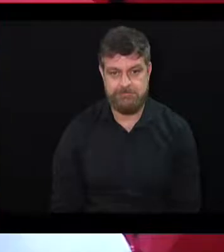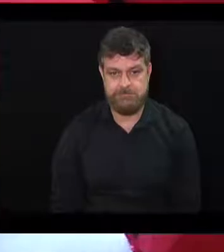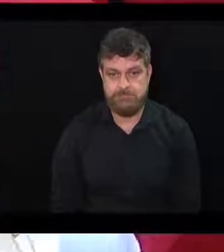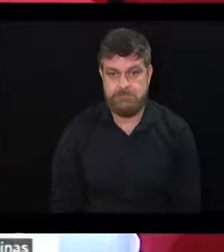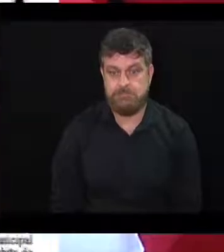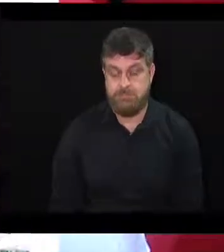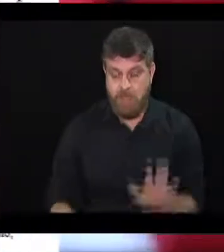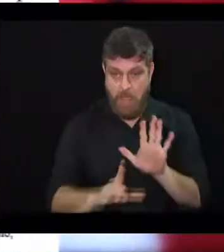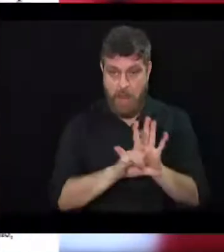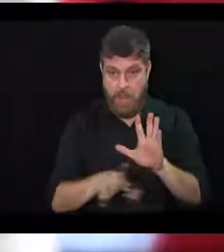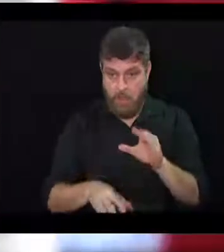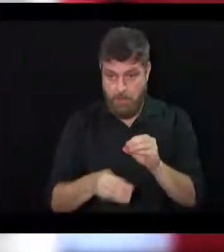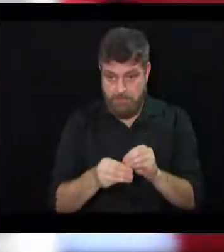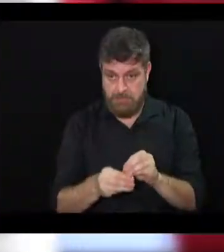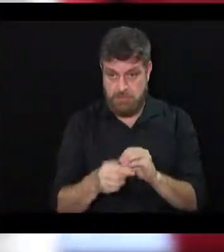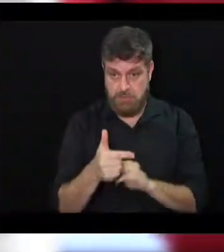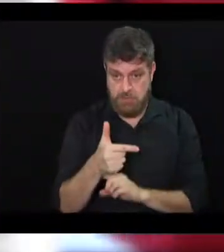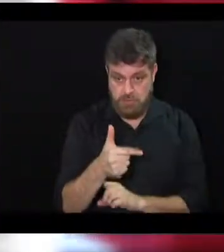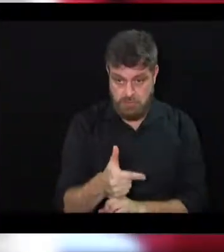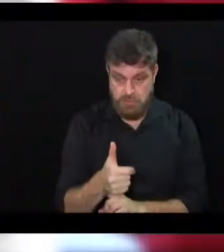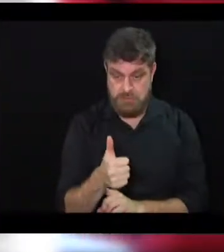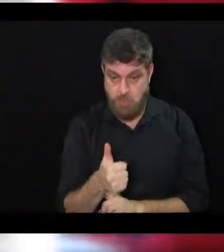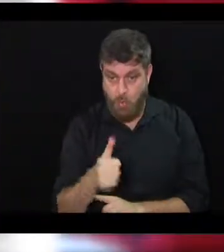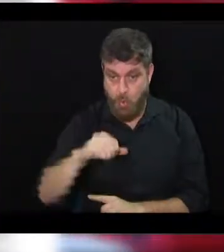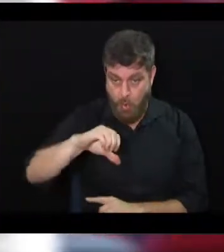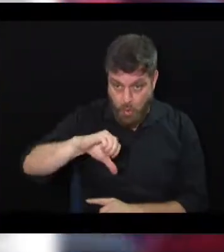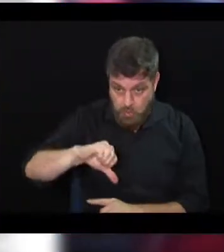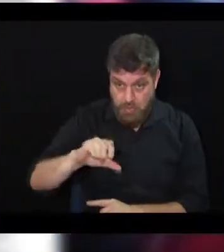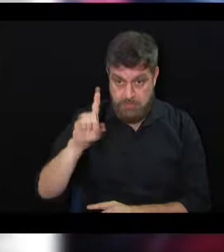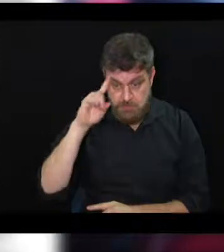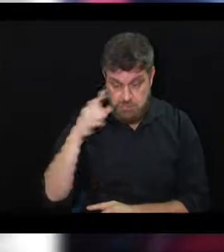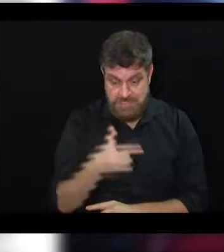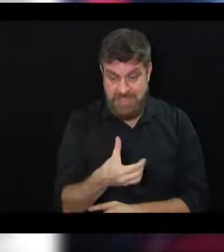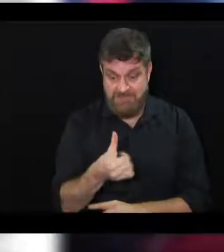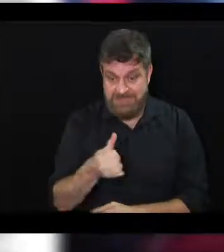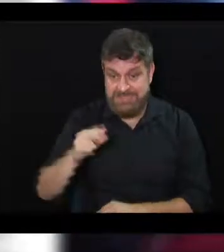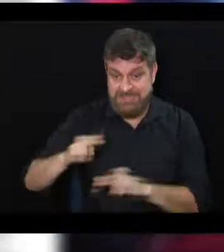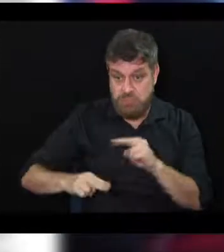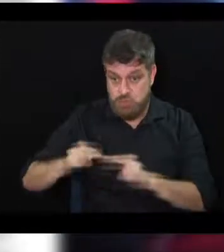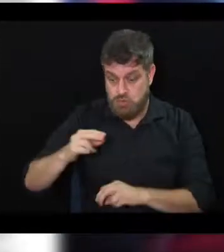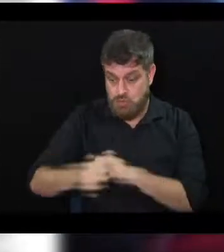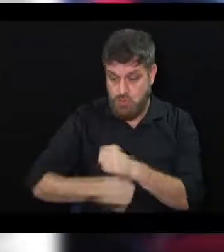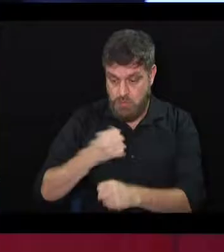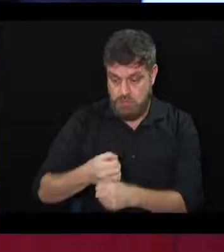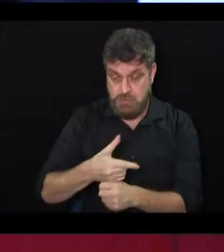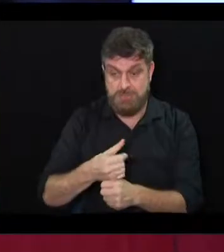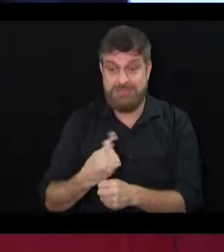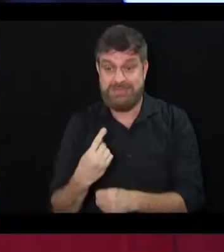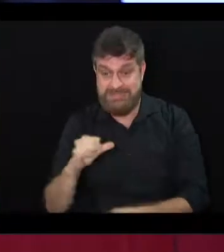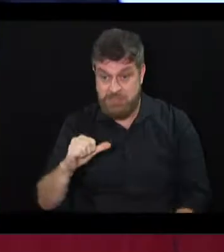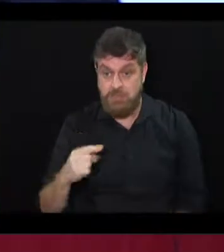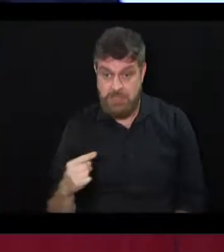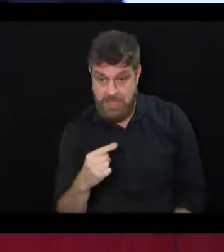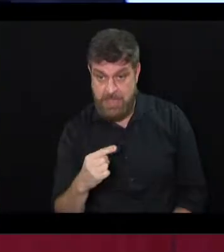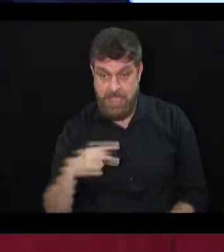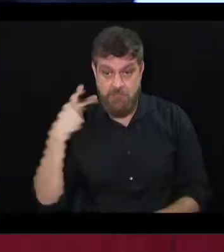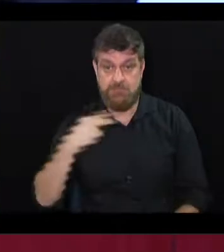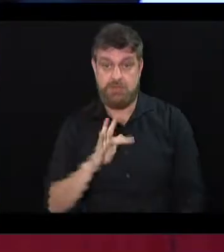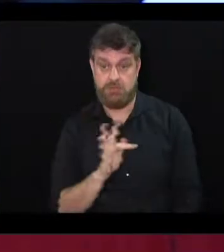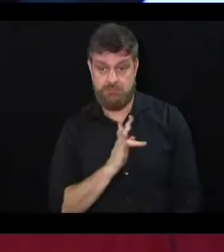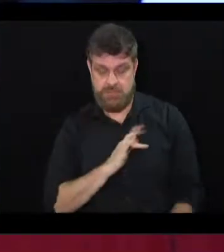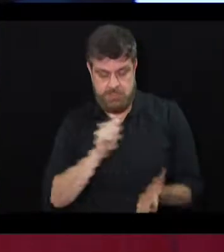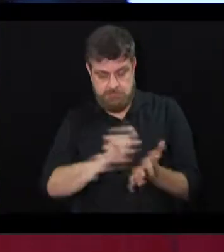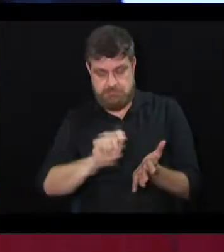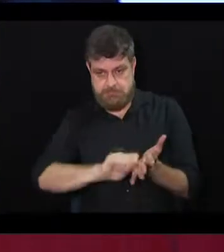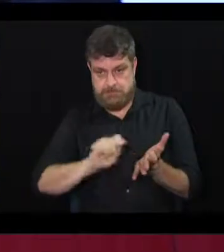A Lei Complementar número 219, de 26 de junho de 2019, de autoria do vereador Fernando Mendes, foi publicada